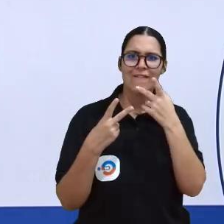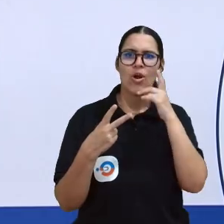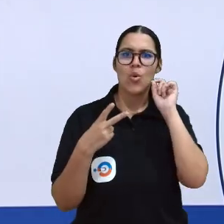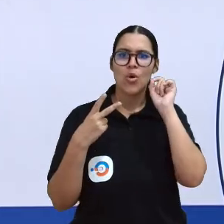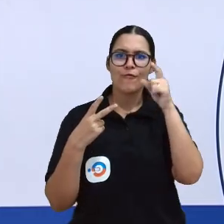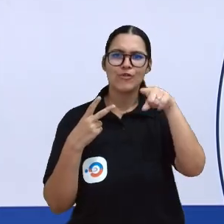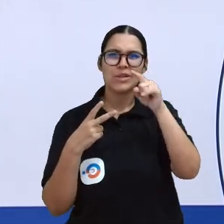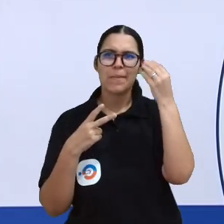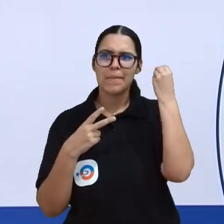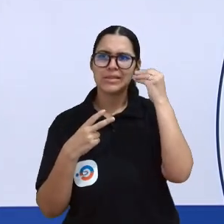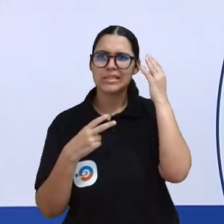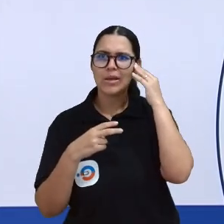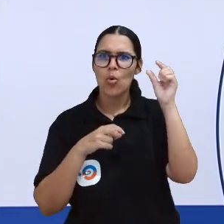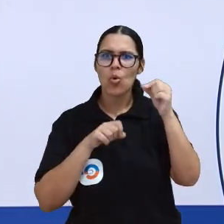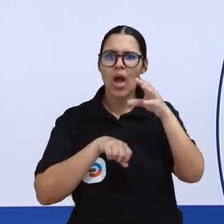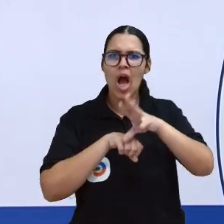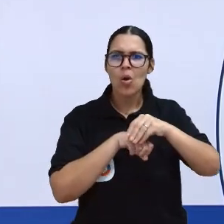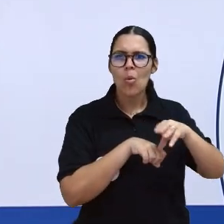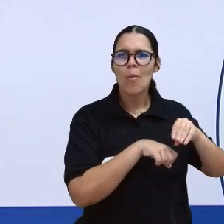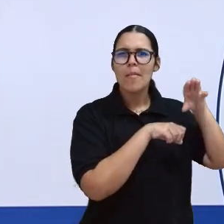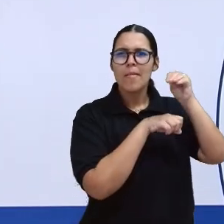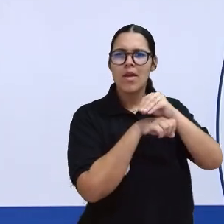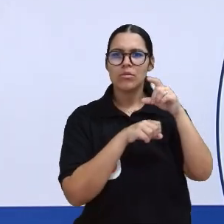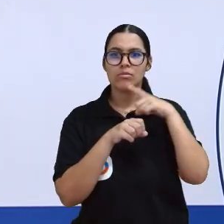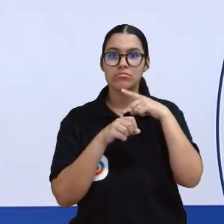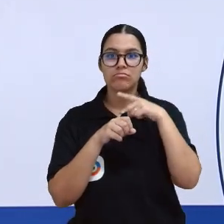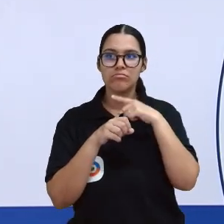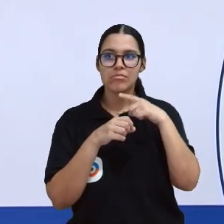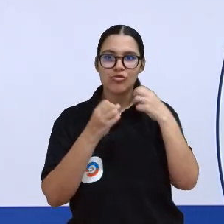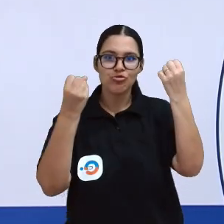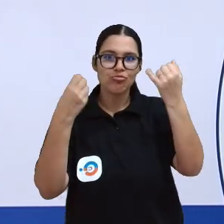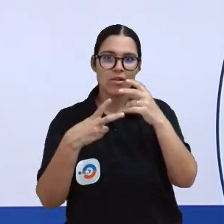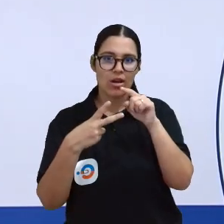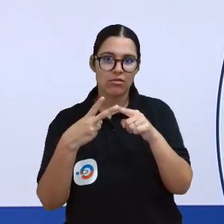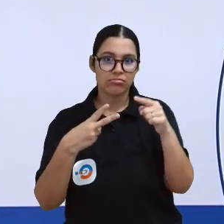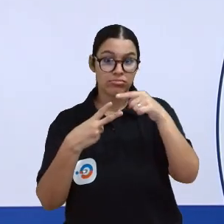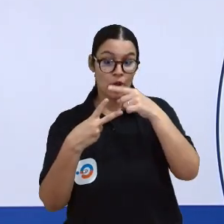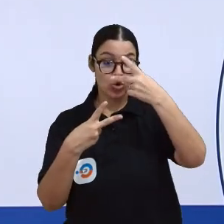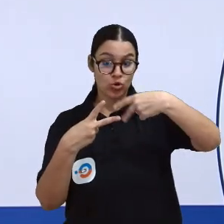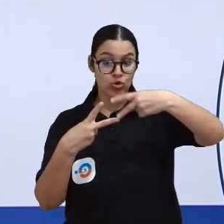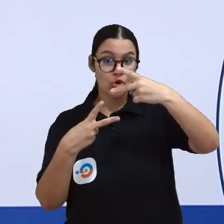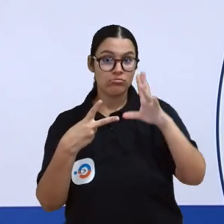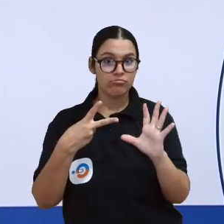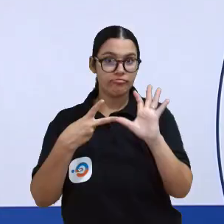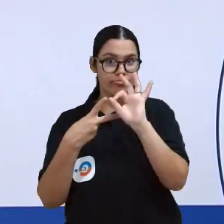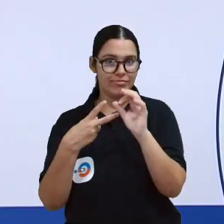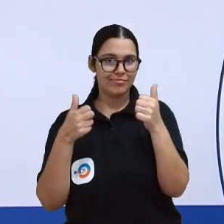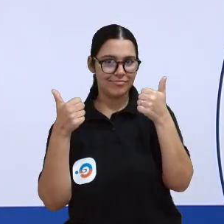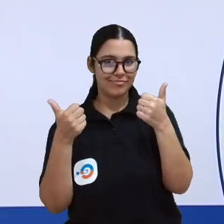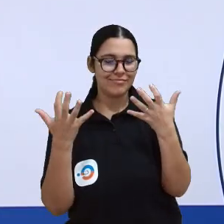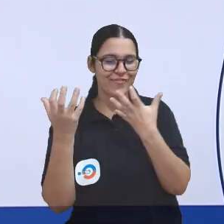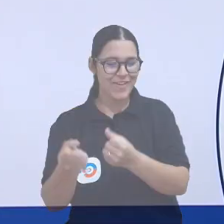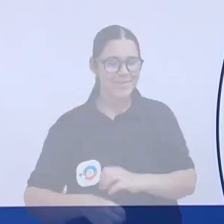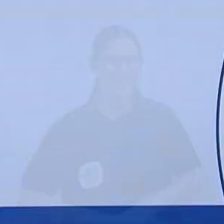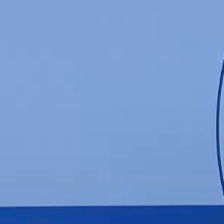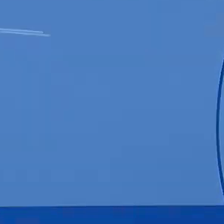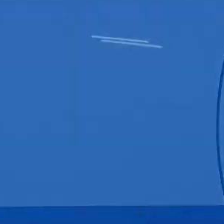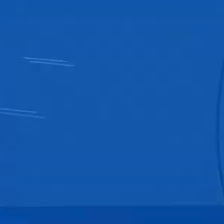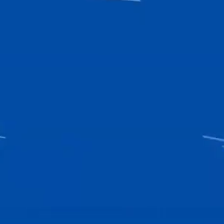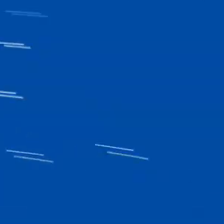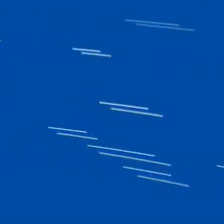os argumentos que sustentam essa tese. Um se relaciona com o outro. Vem comigo nessa onda?